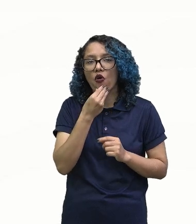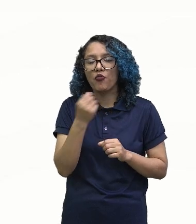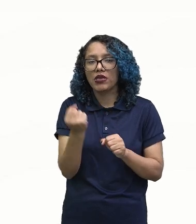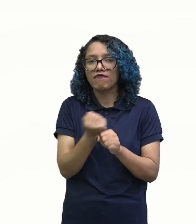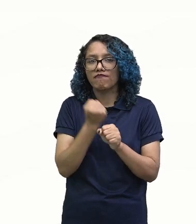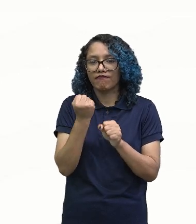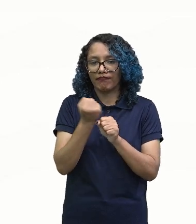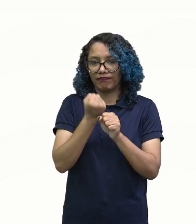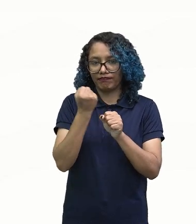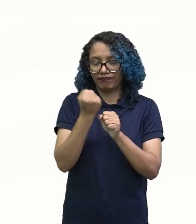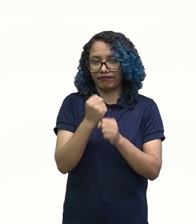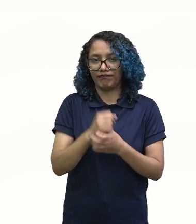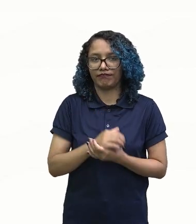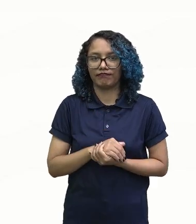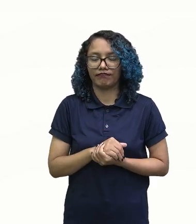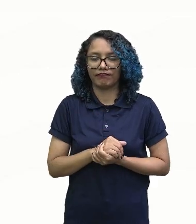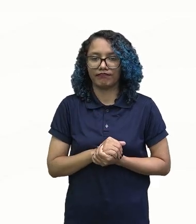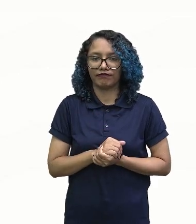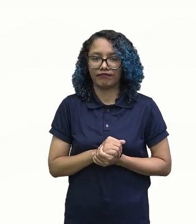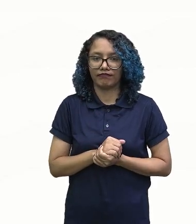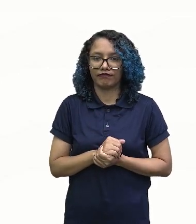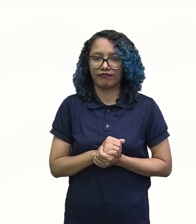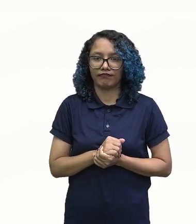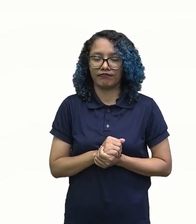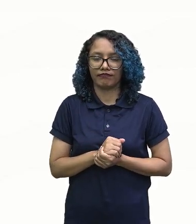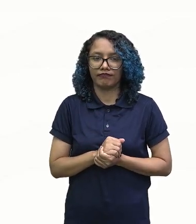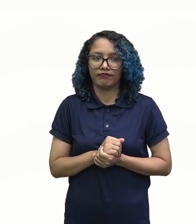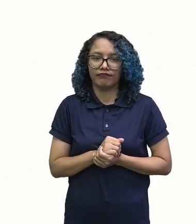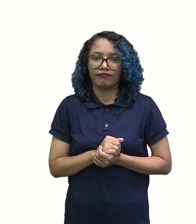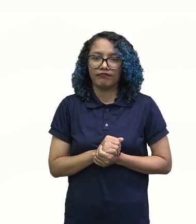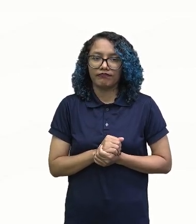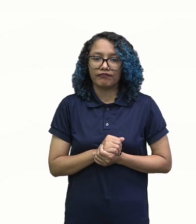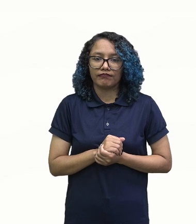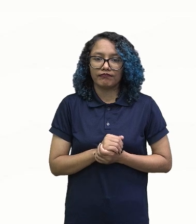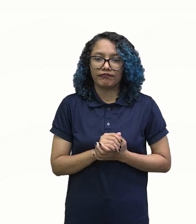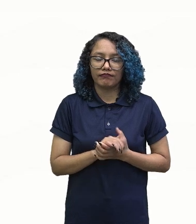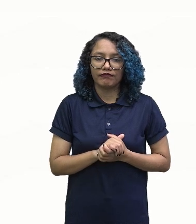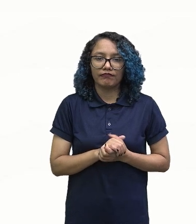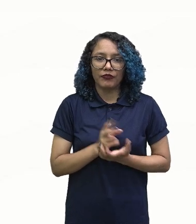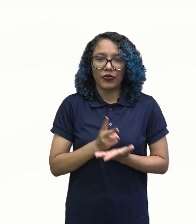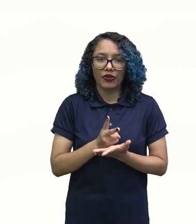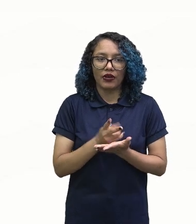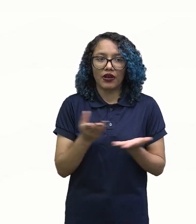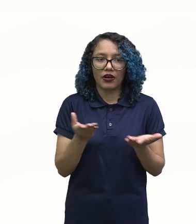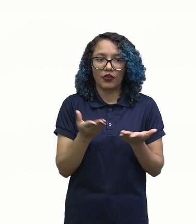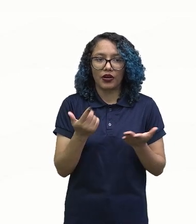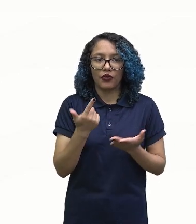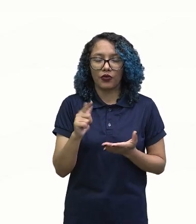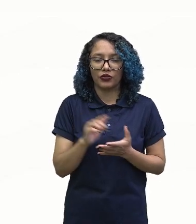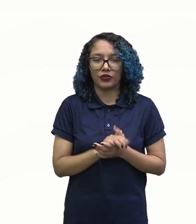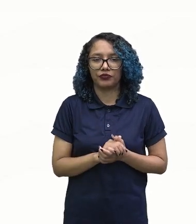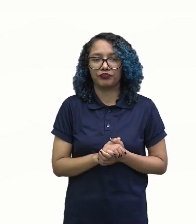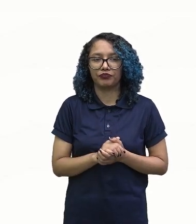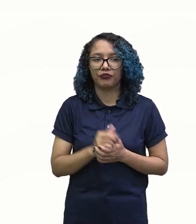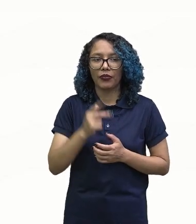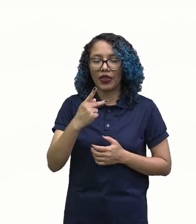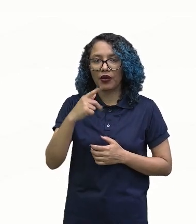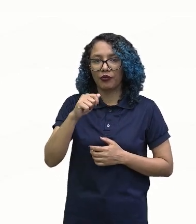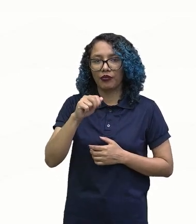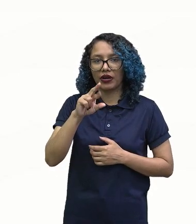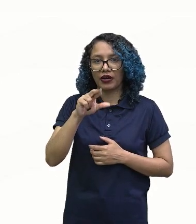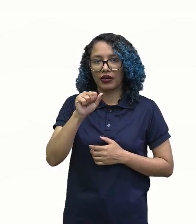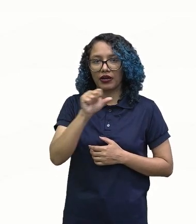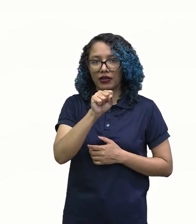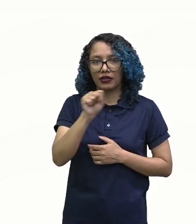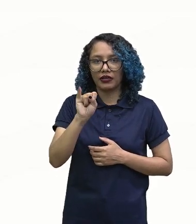civil. E então, nós temos agora o processo de parassintética. Então,